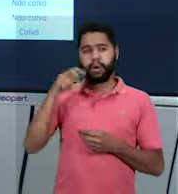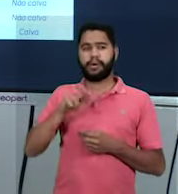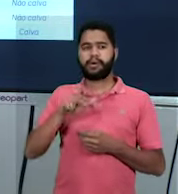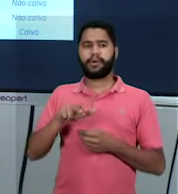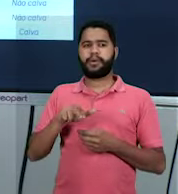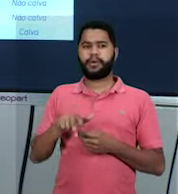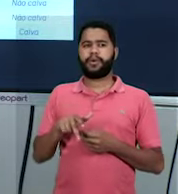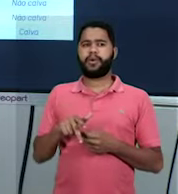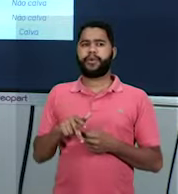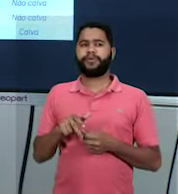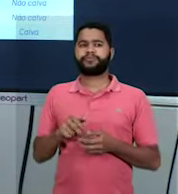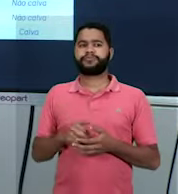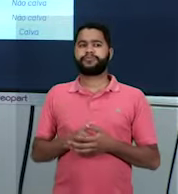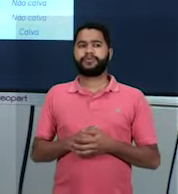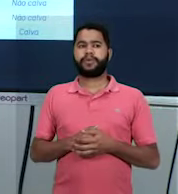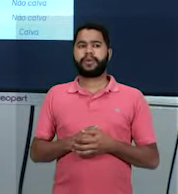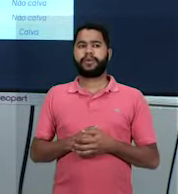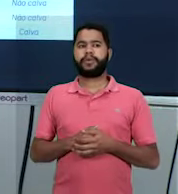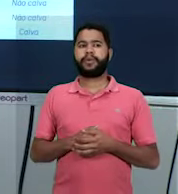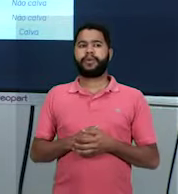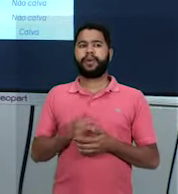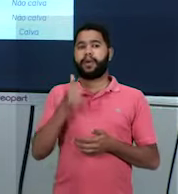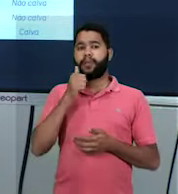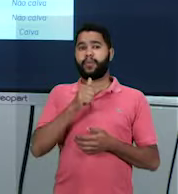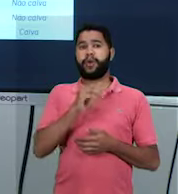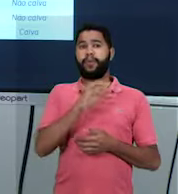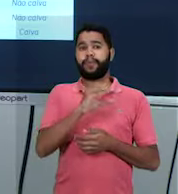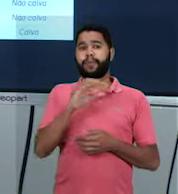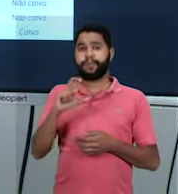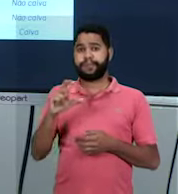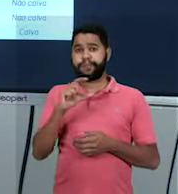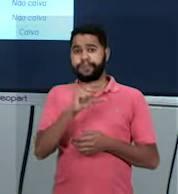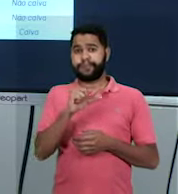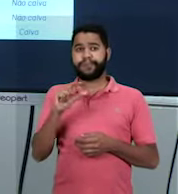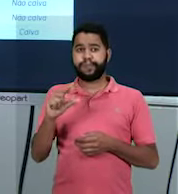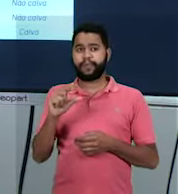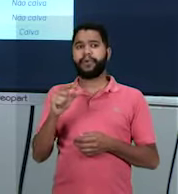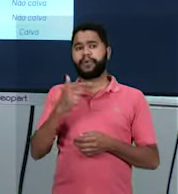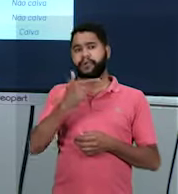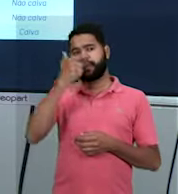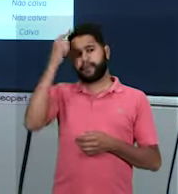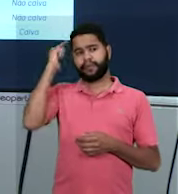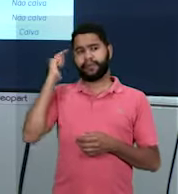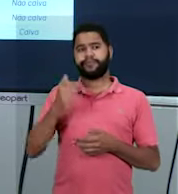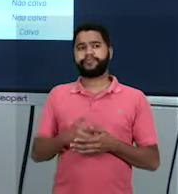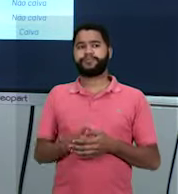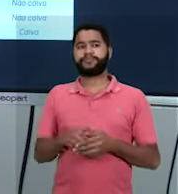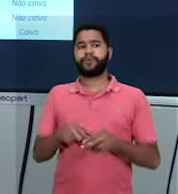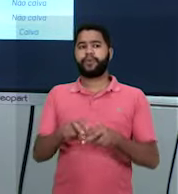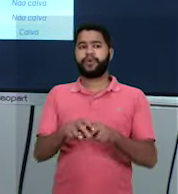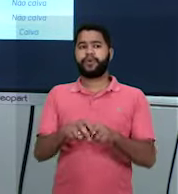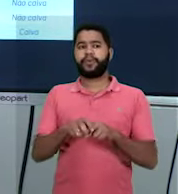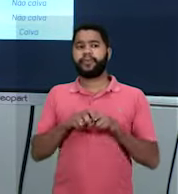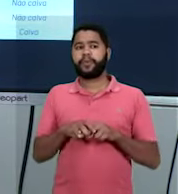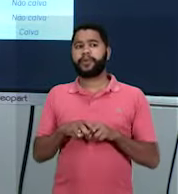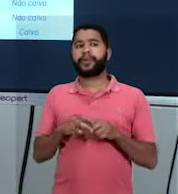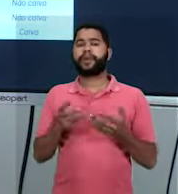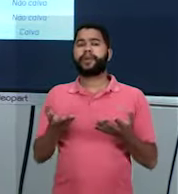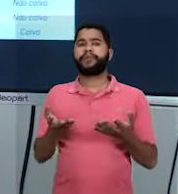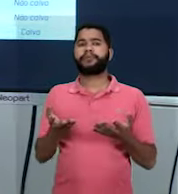homem, e a mulher, Czinho, ela vai ser calva. Devido, então, a